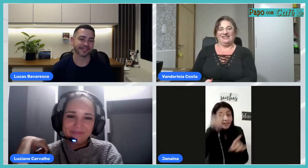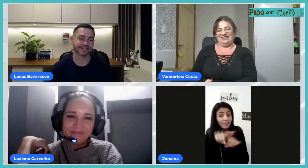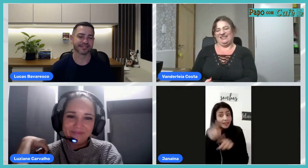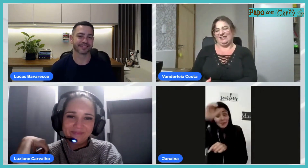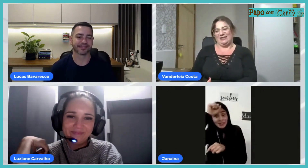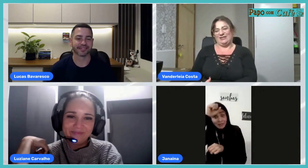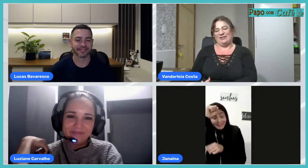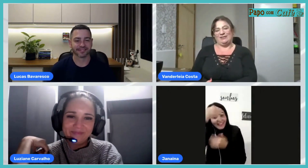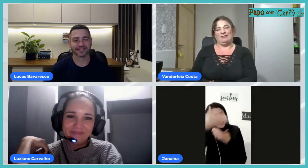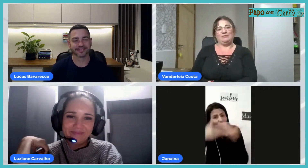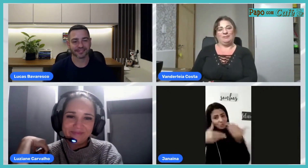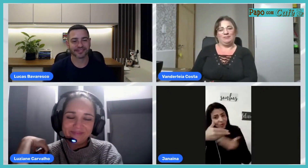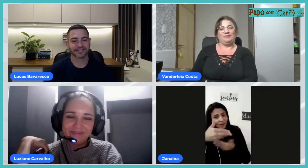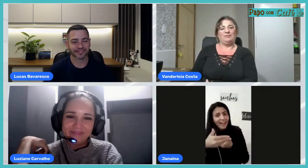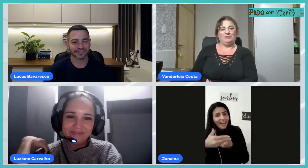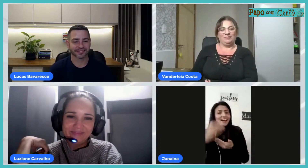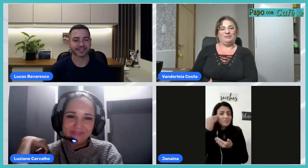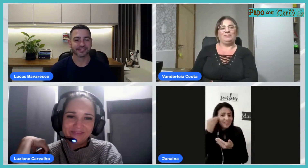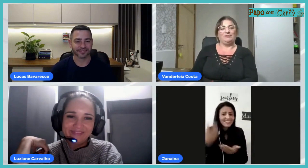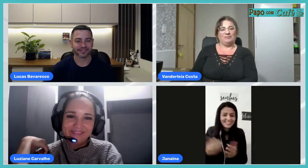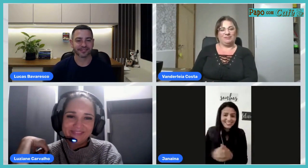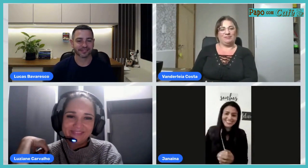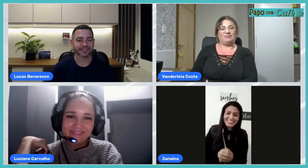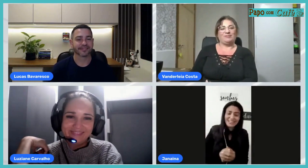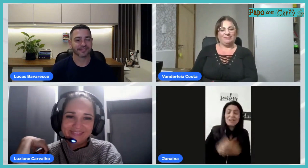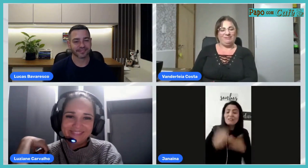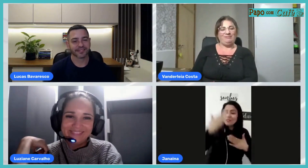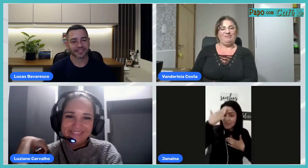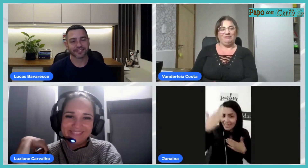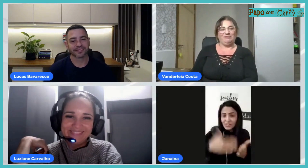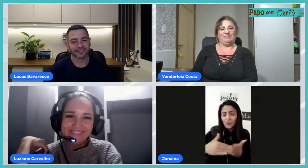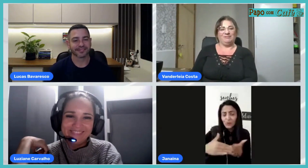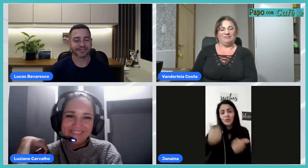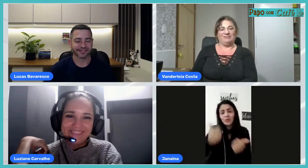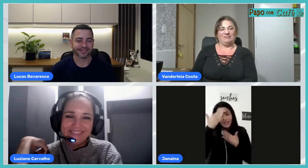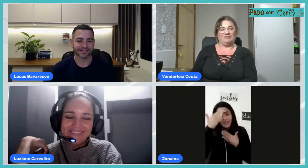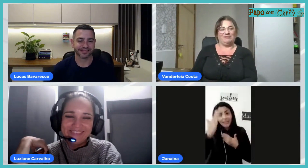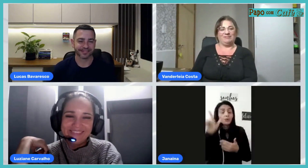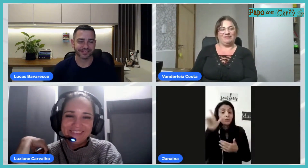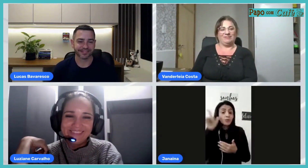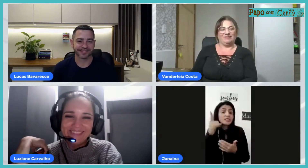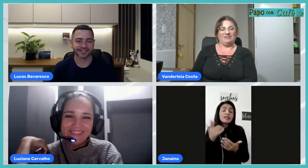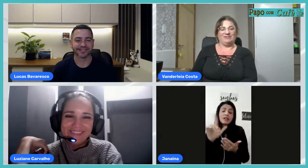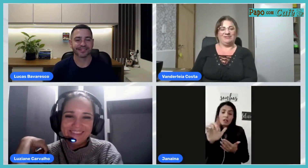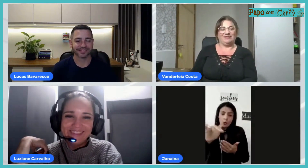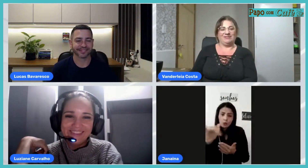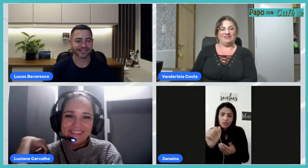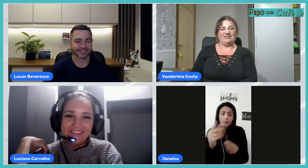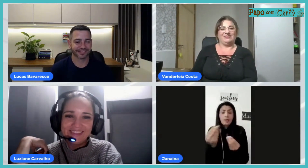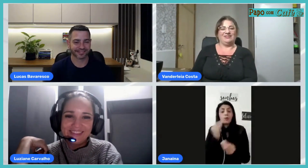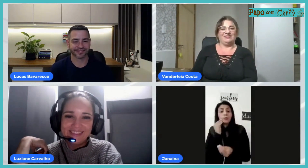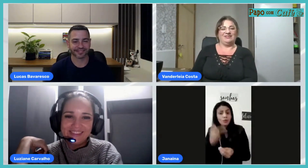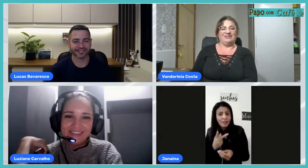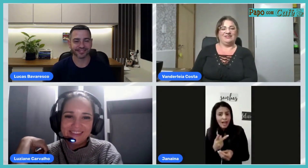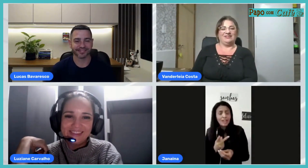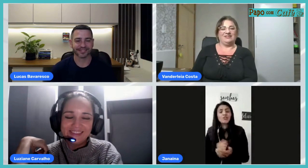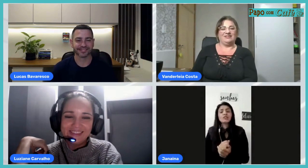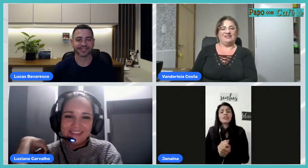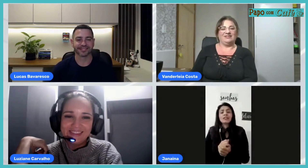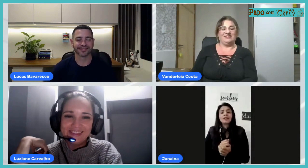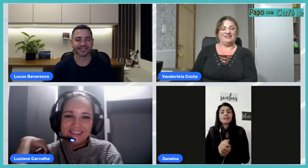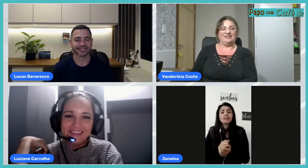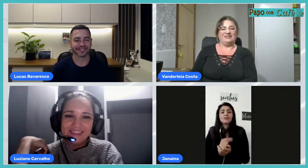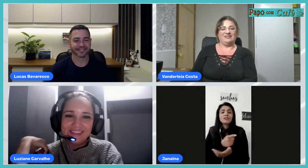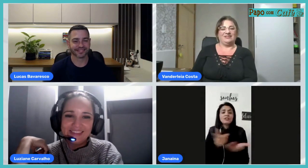está aprendendo, ela também está aprendendo, vamos trocar a experiência. Mas eu agradeço a todos. Obrigada ao Lucas pela